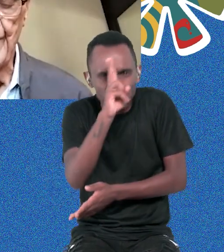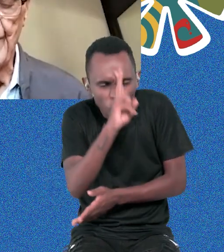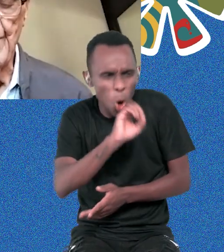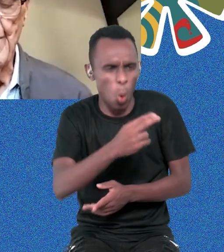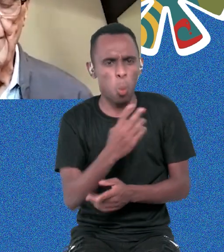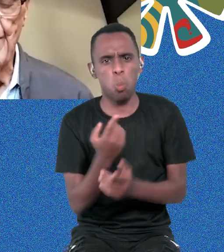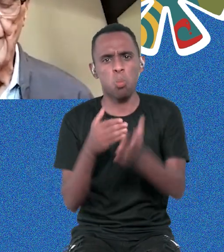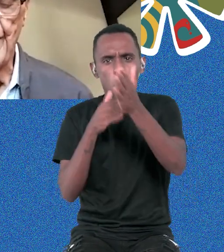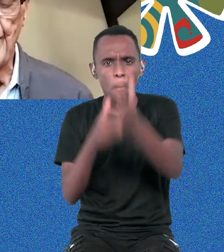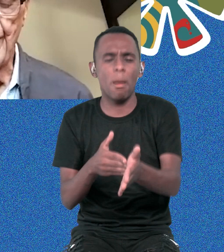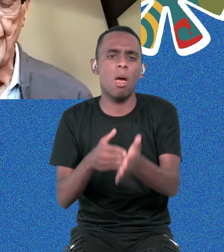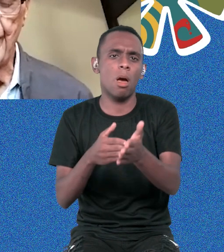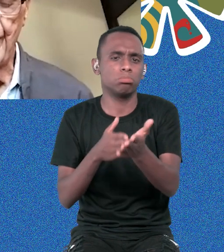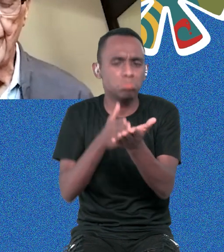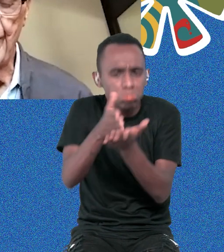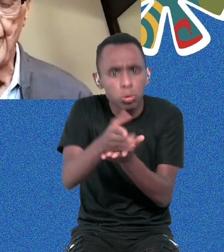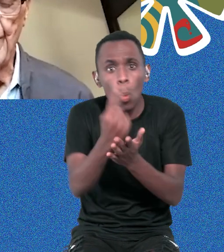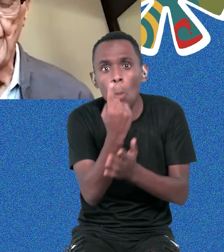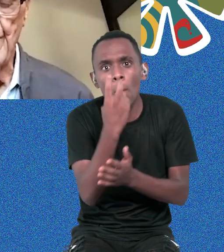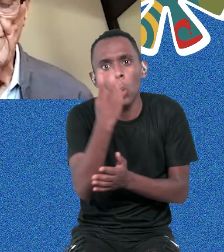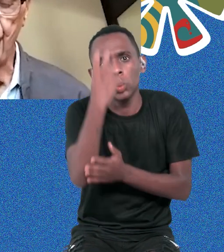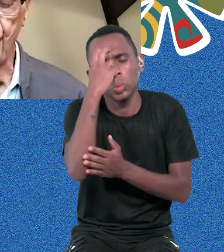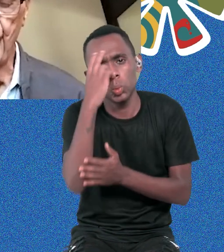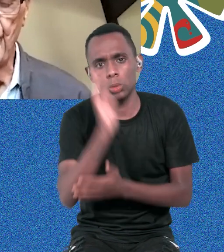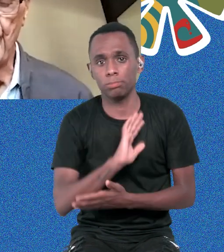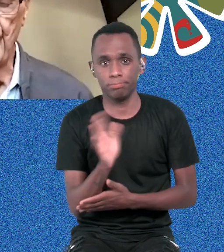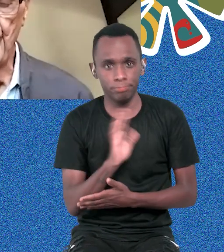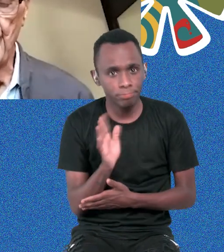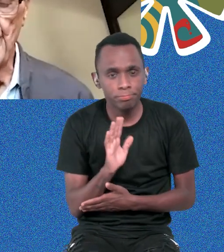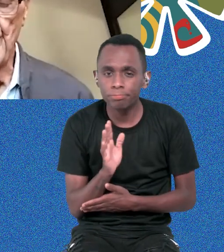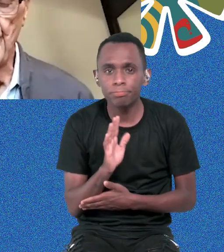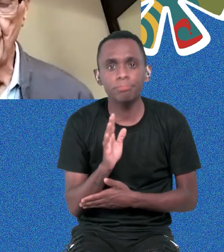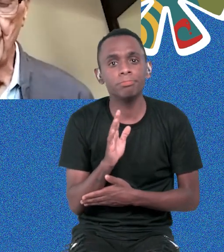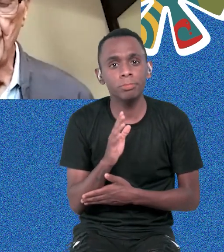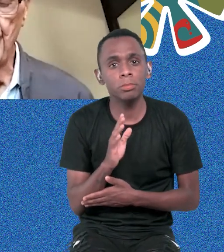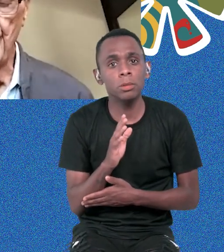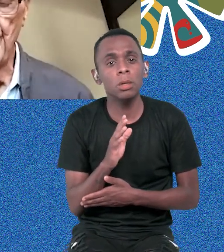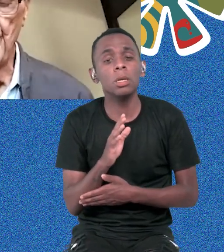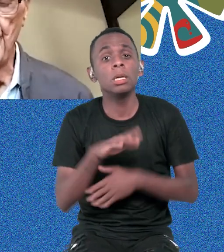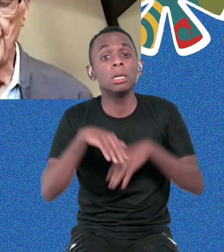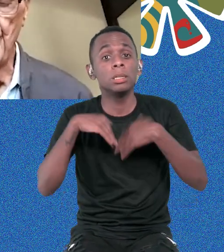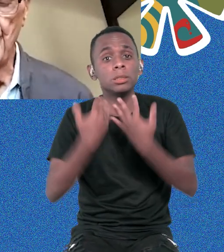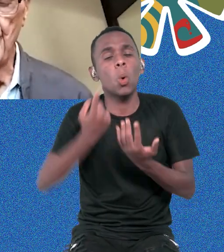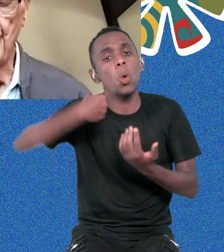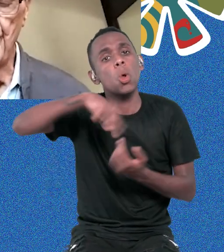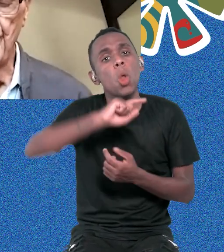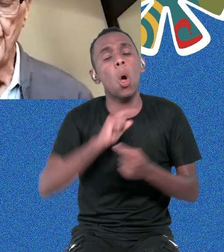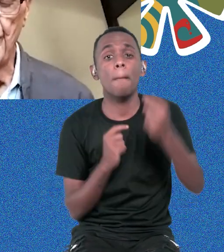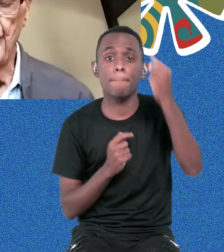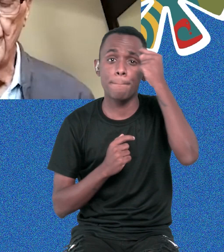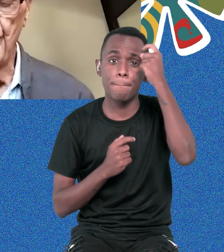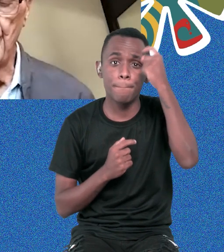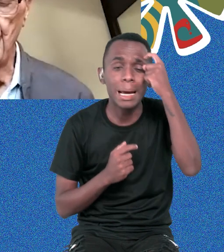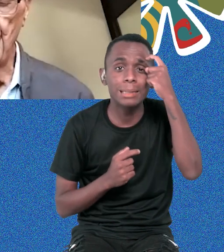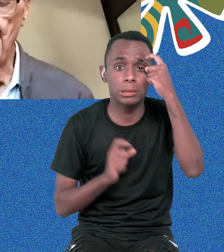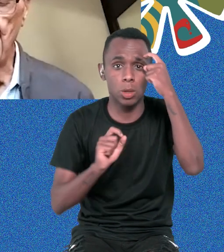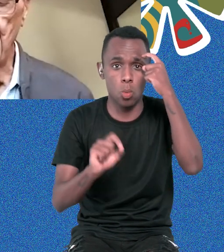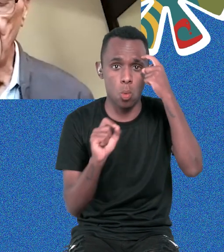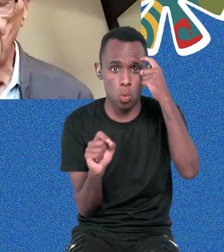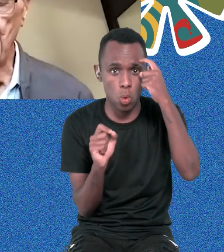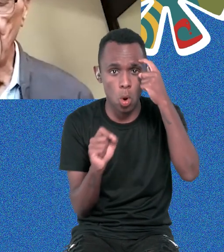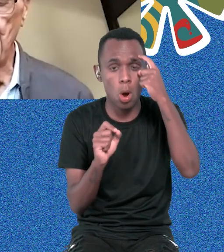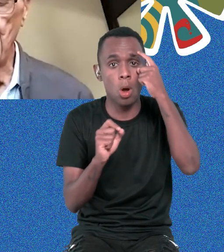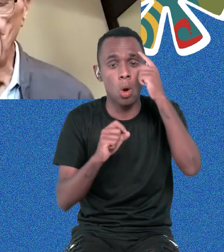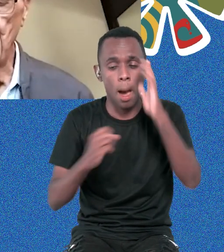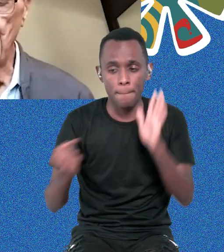única cultura, né, que deve ser entendida ou reconhecida. Quando a gente pensa